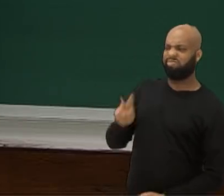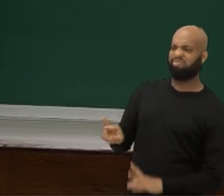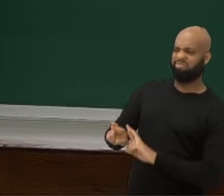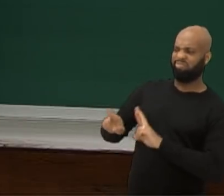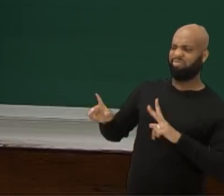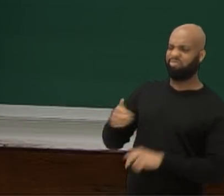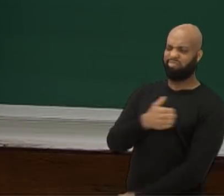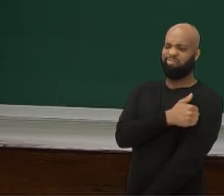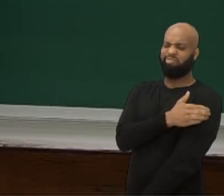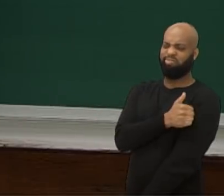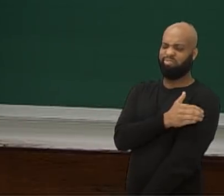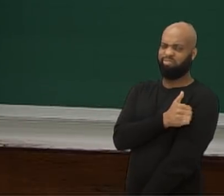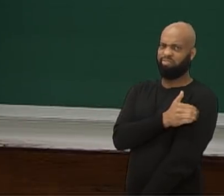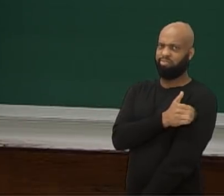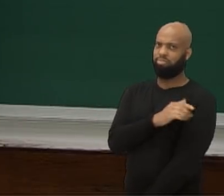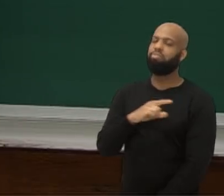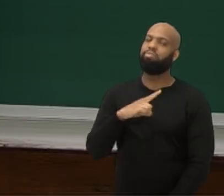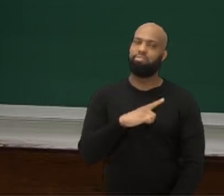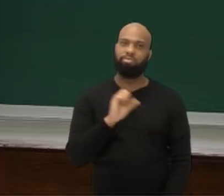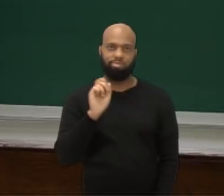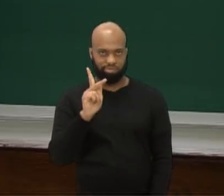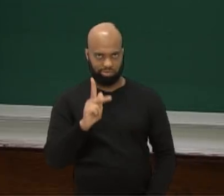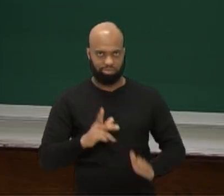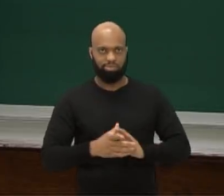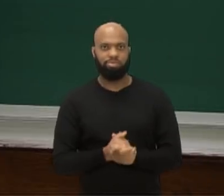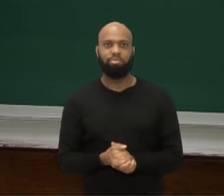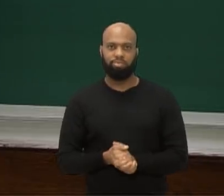diferenciado outras crenças. Tranquilo?